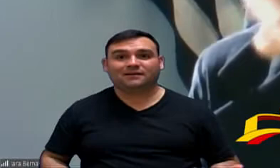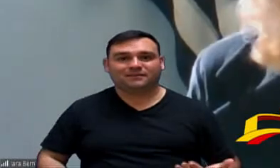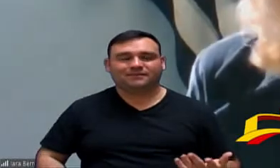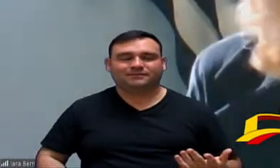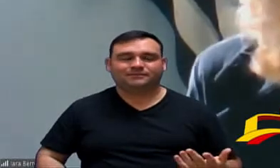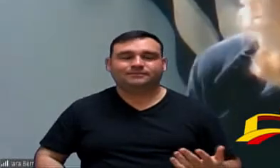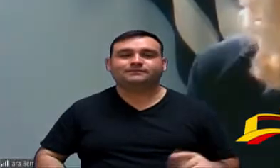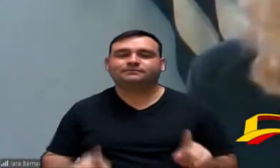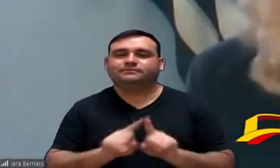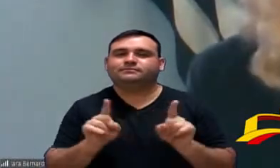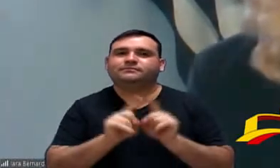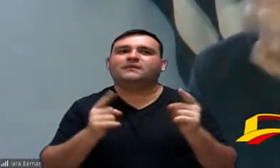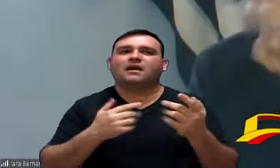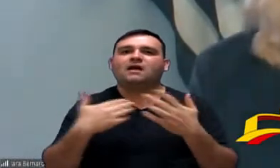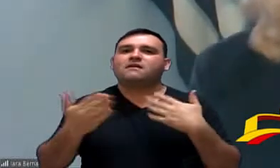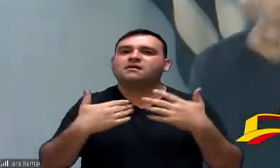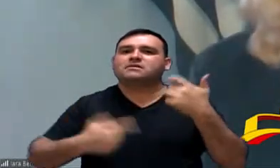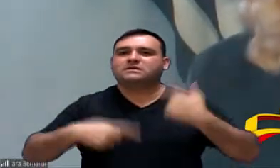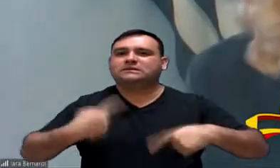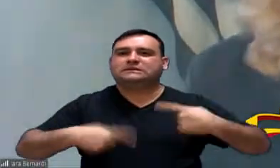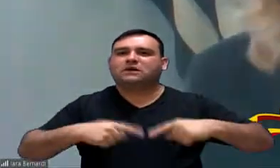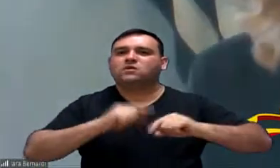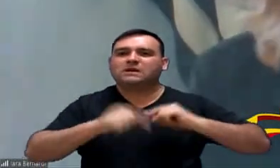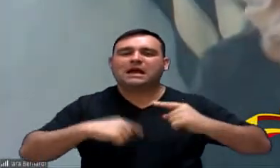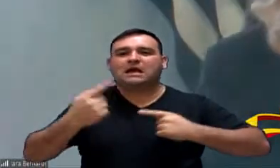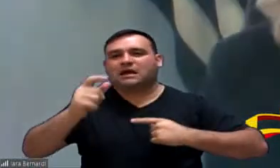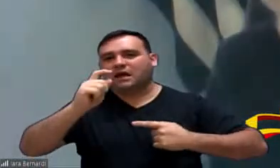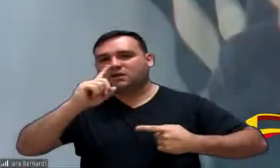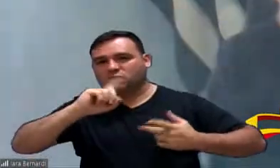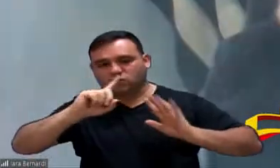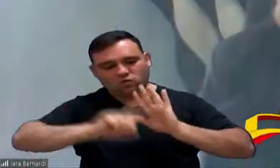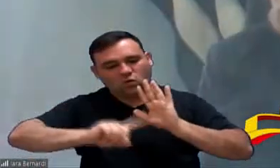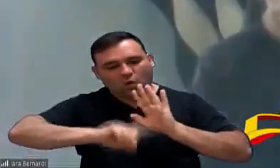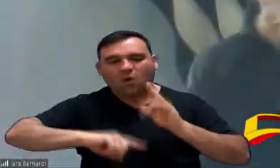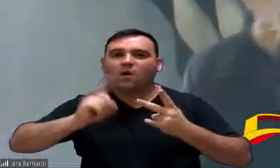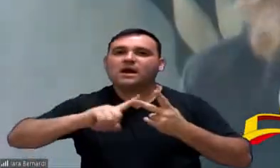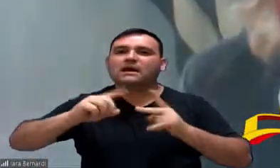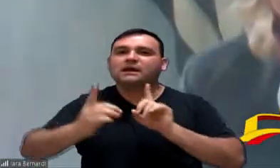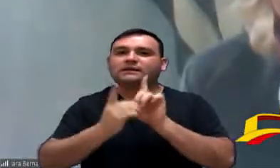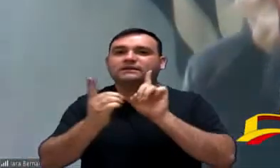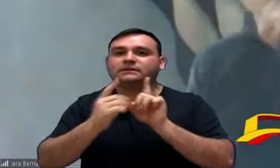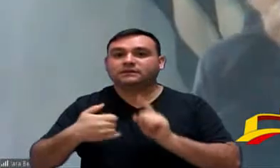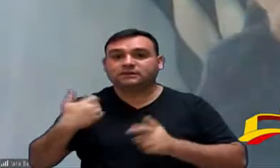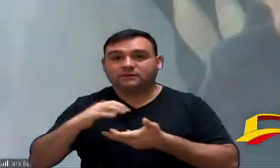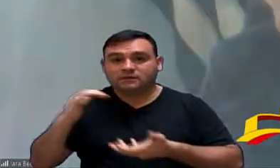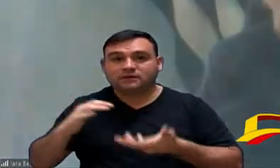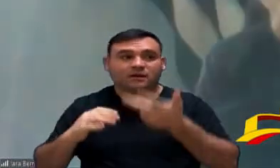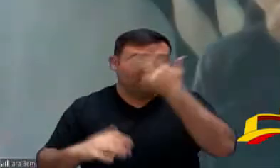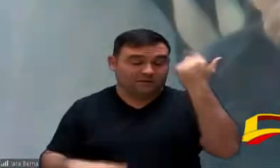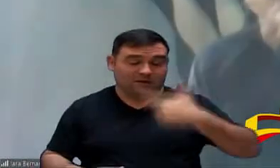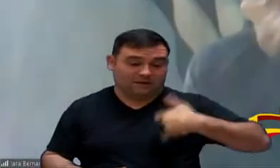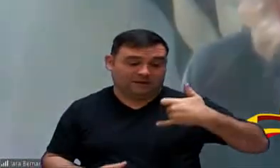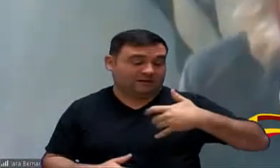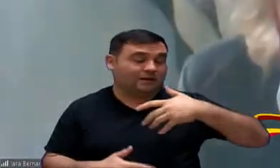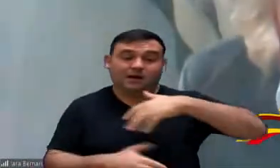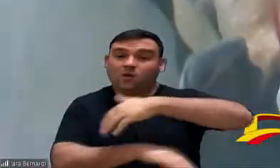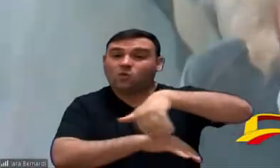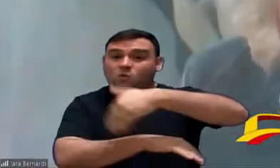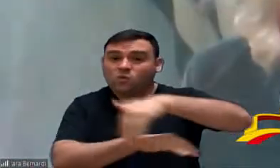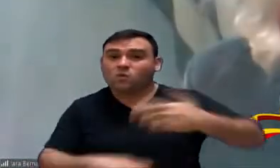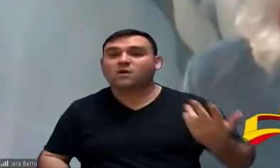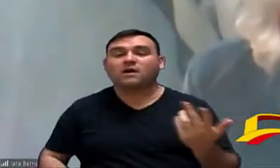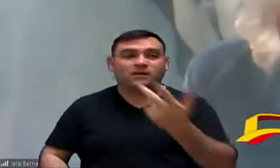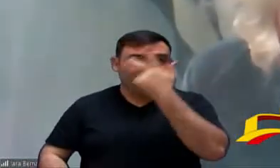E se debate tanto aqui o combate às drogas, a questão do atendimento ao idoso, aos moradores de rua, as pessoas que